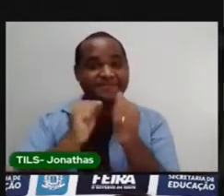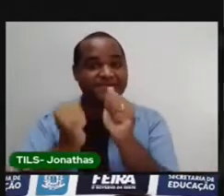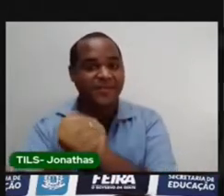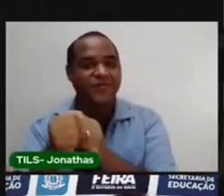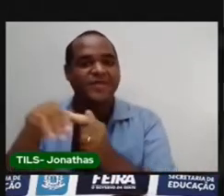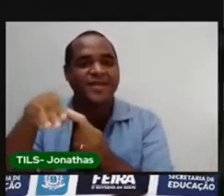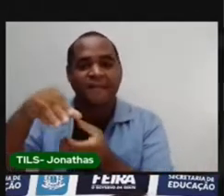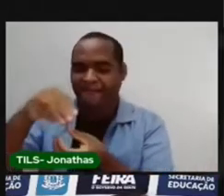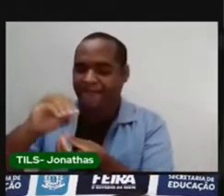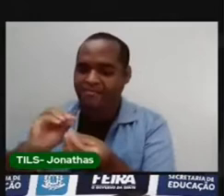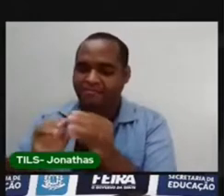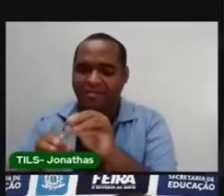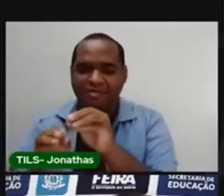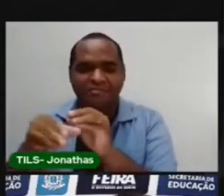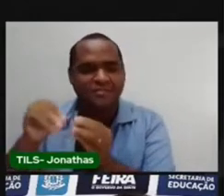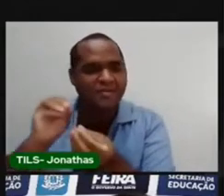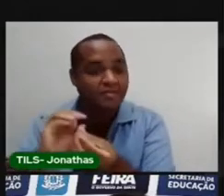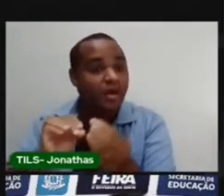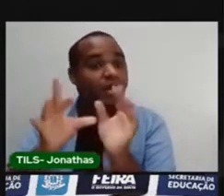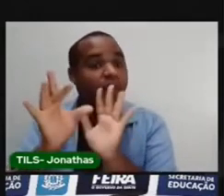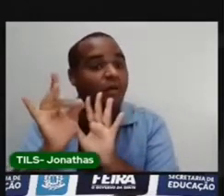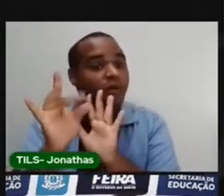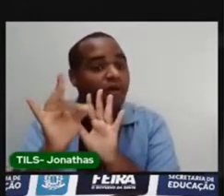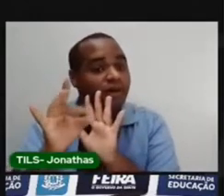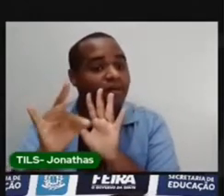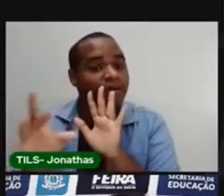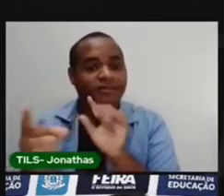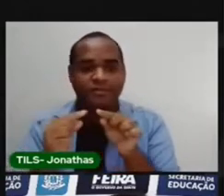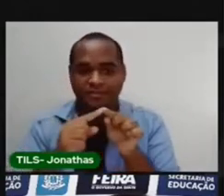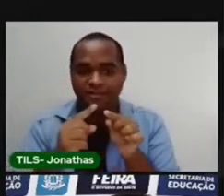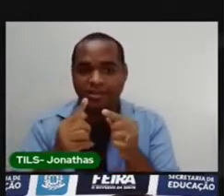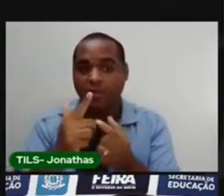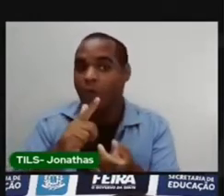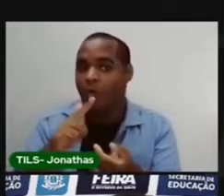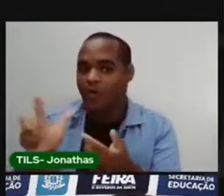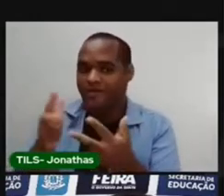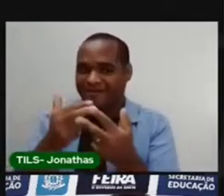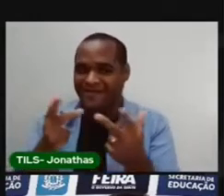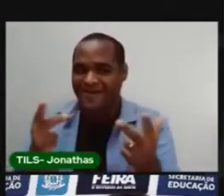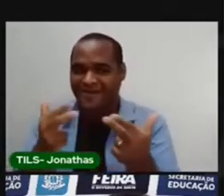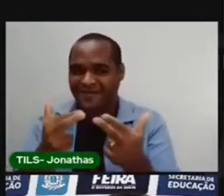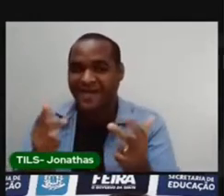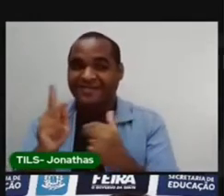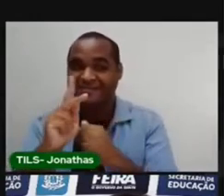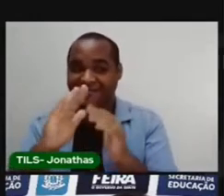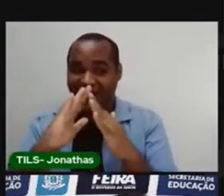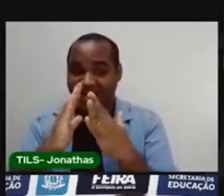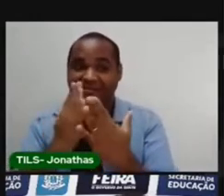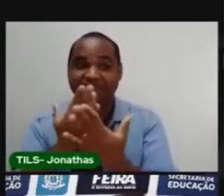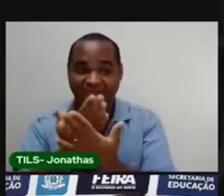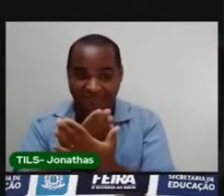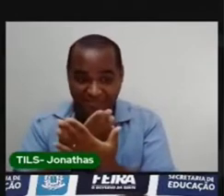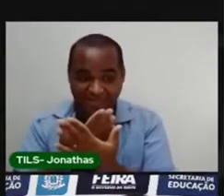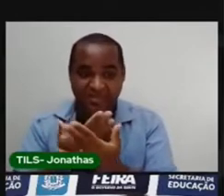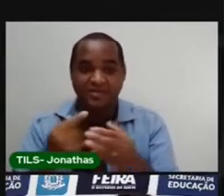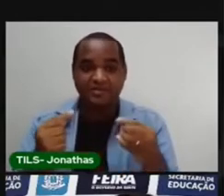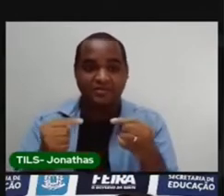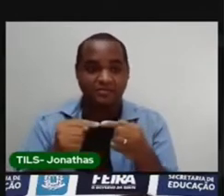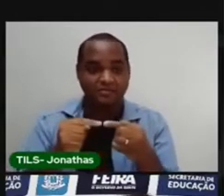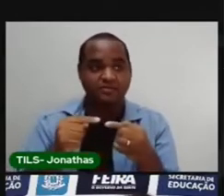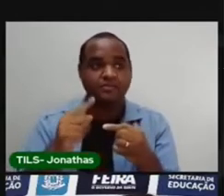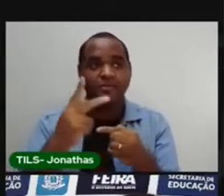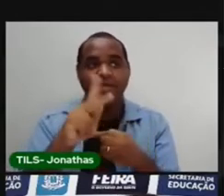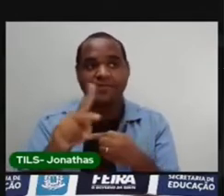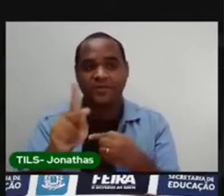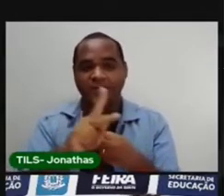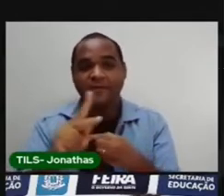uma dobradura com colagem, que será entregue junto com as outras atividades da escola e as atividades que a